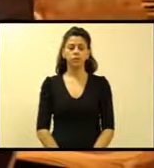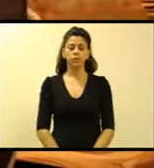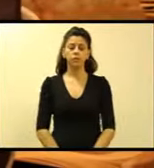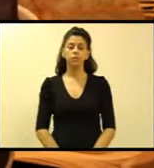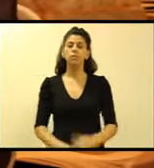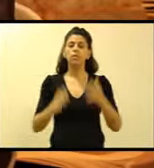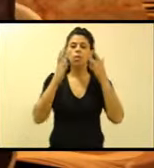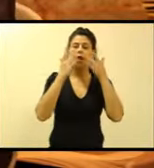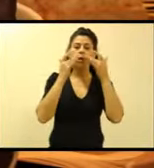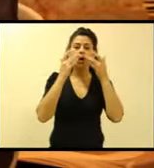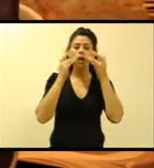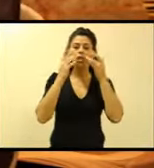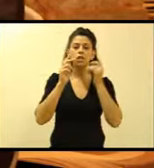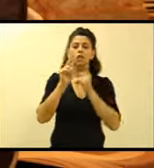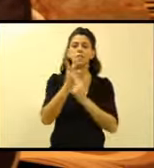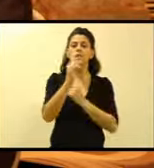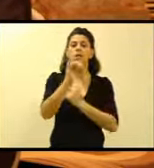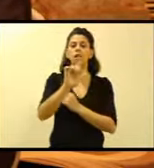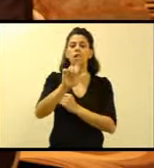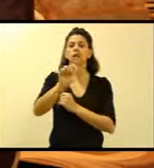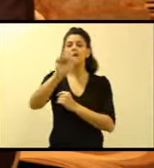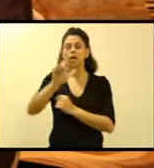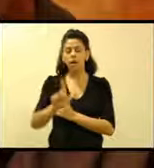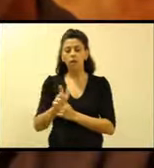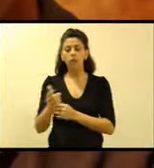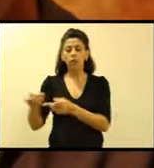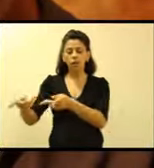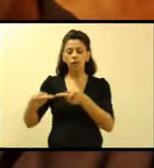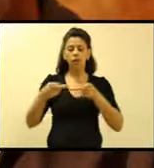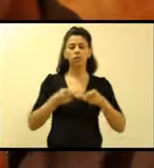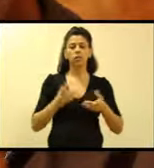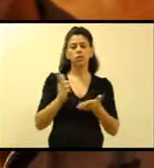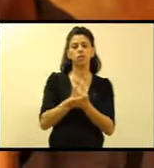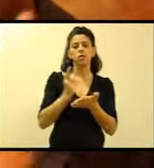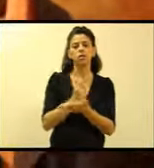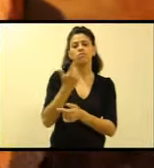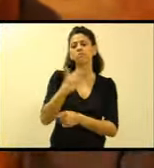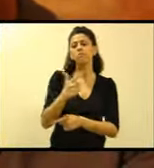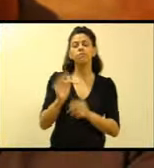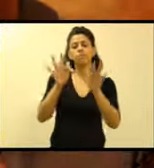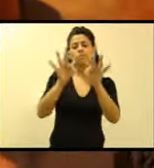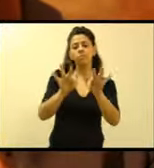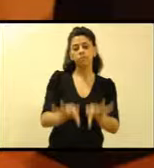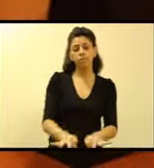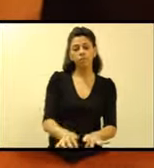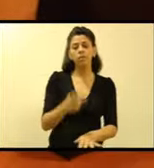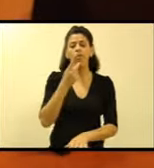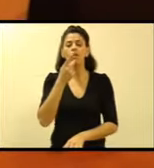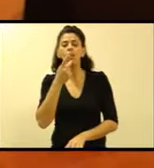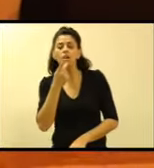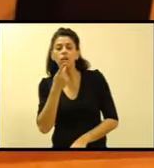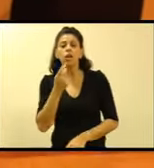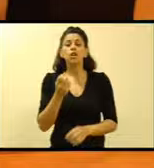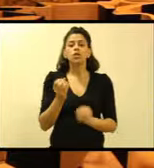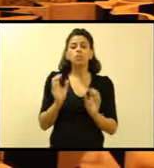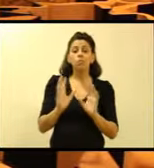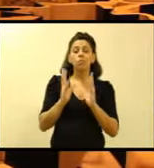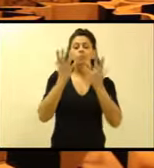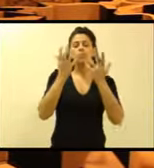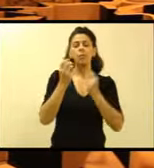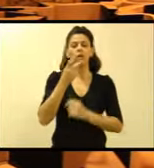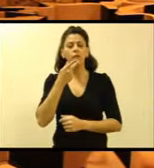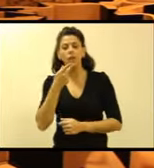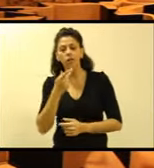É o artista Ilau Sami Ilau quem traz seu livro Sem Fim, referências a um instante inusitado, ao tempo alterado que